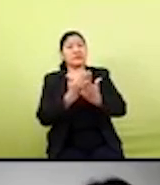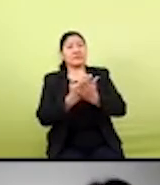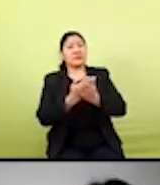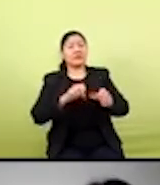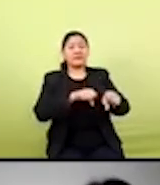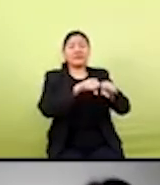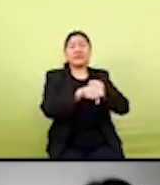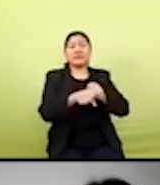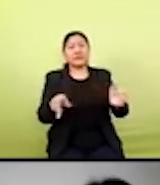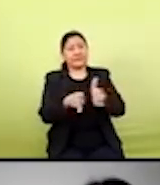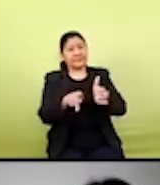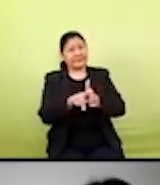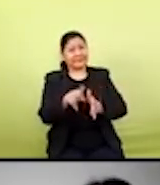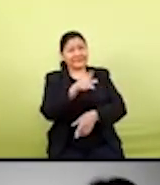professores.